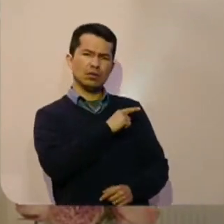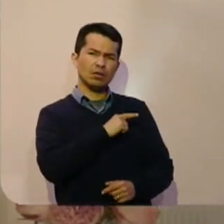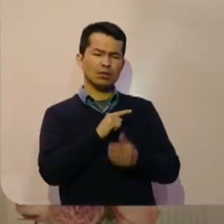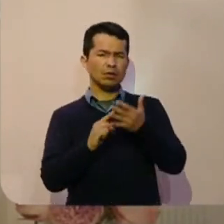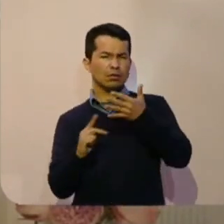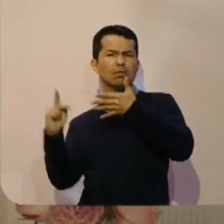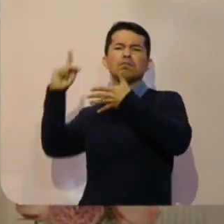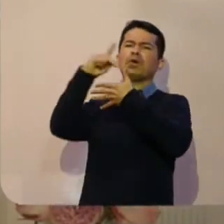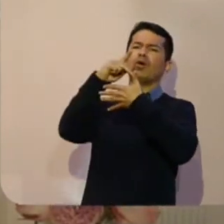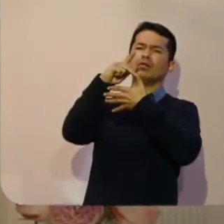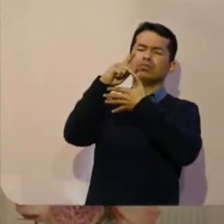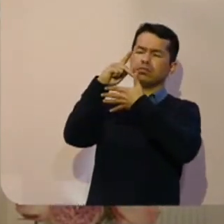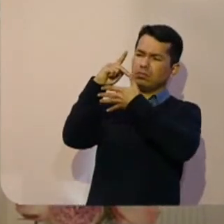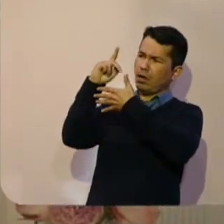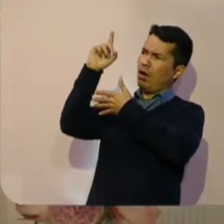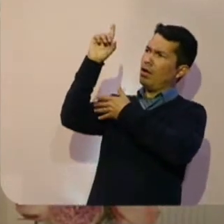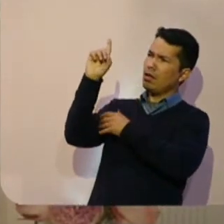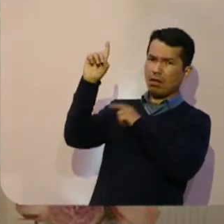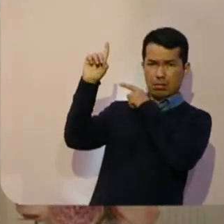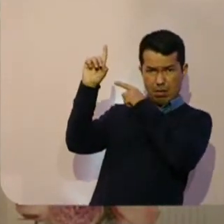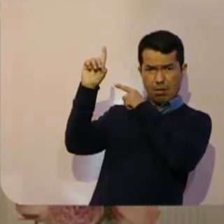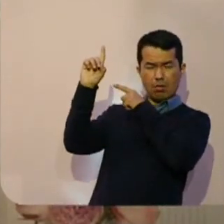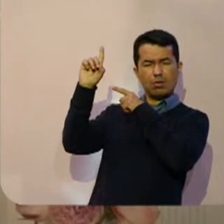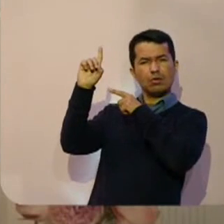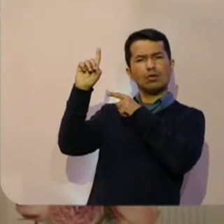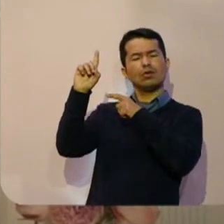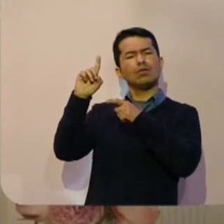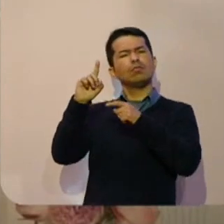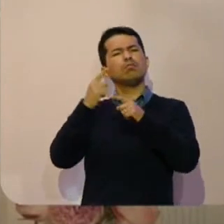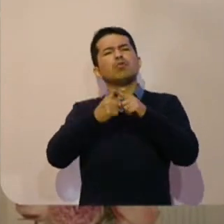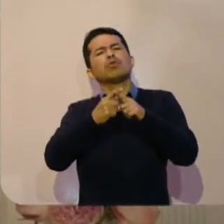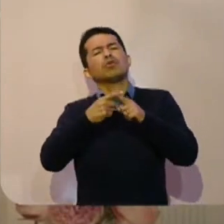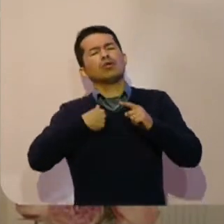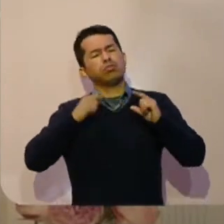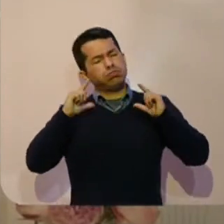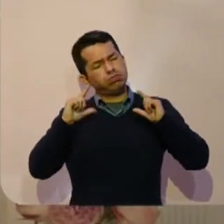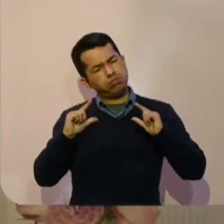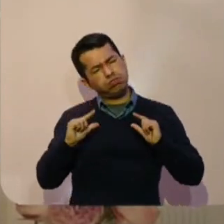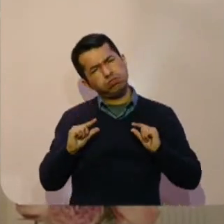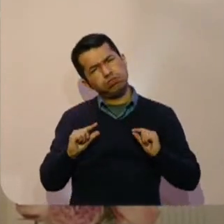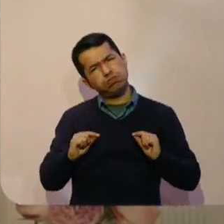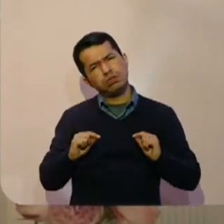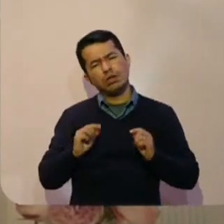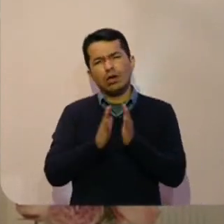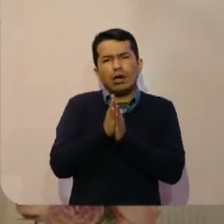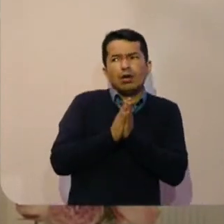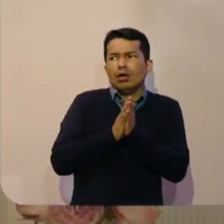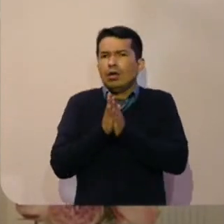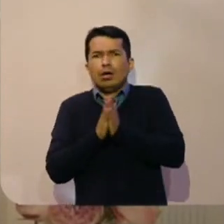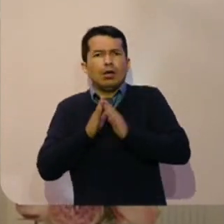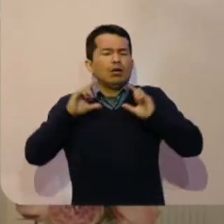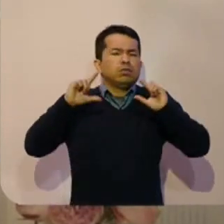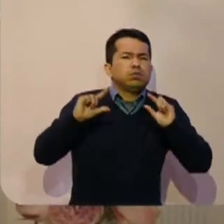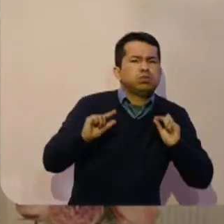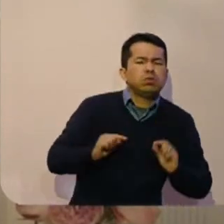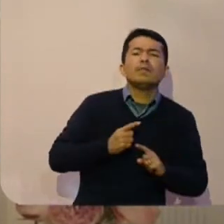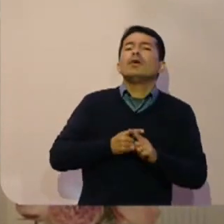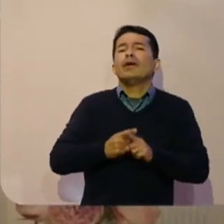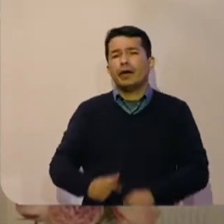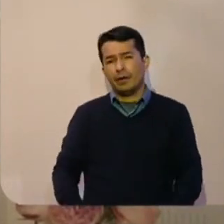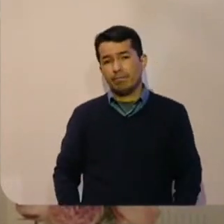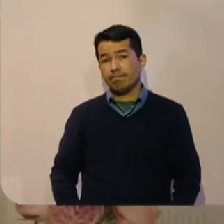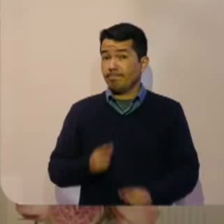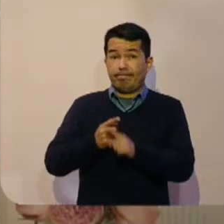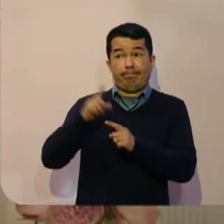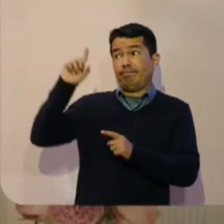dele. A promessa dele é que se nós colocarmos o reino dele e a maneira que ele quer